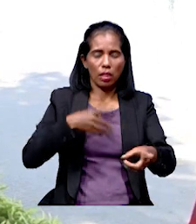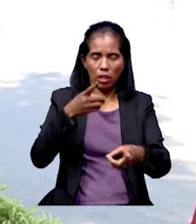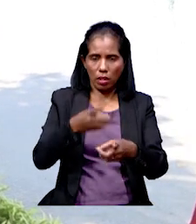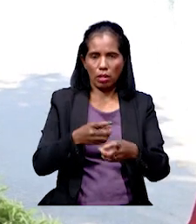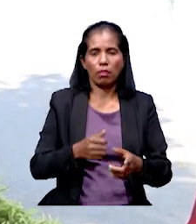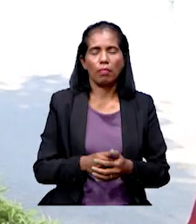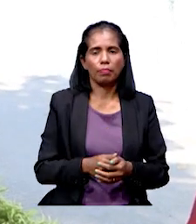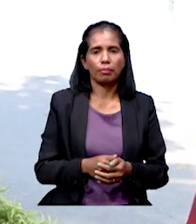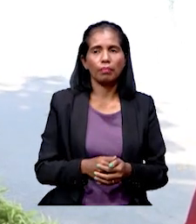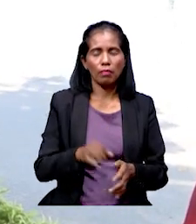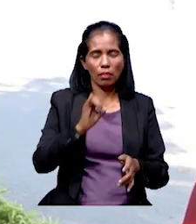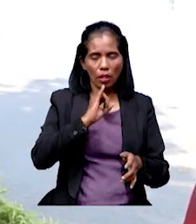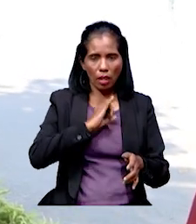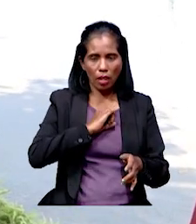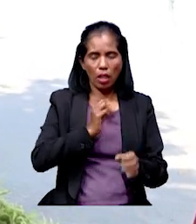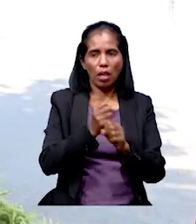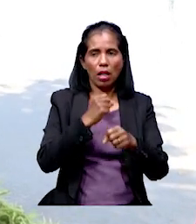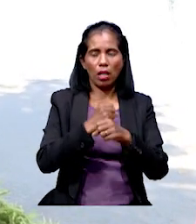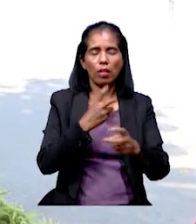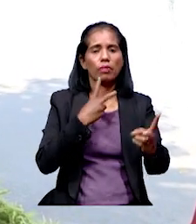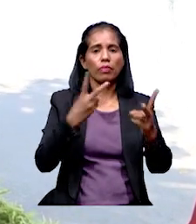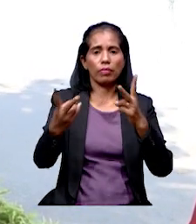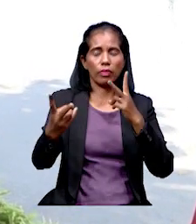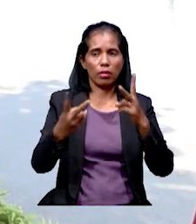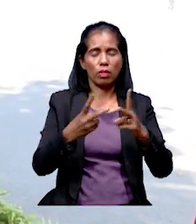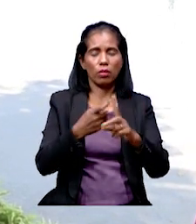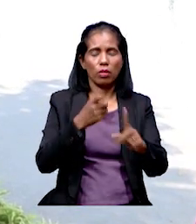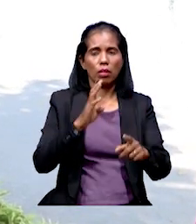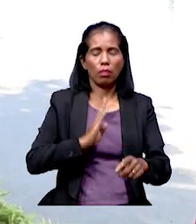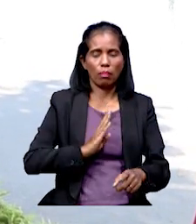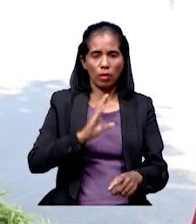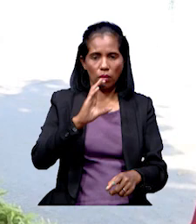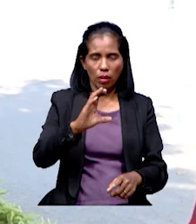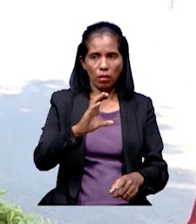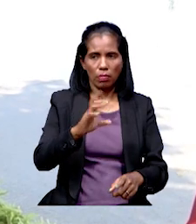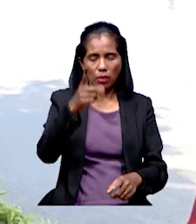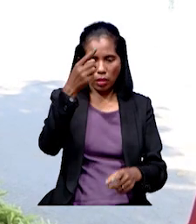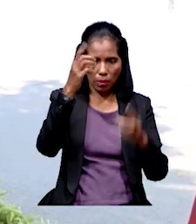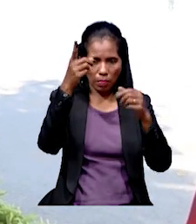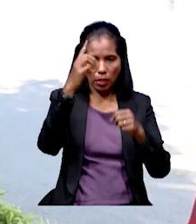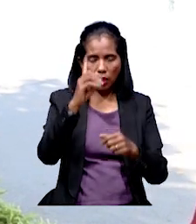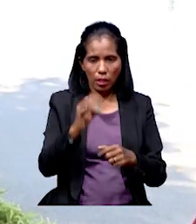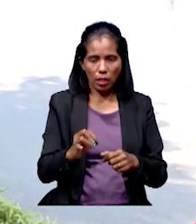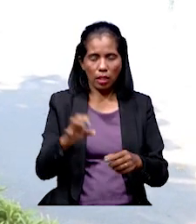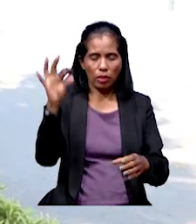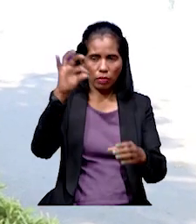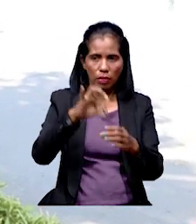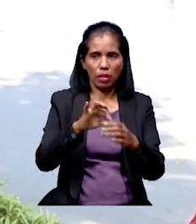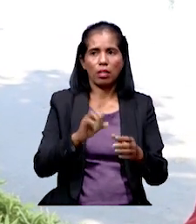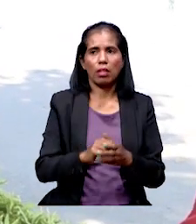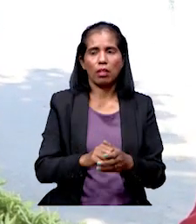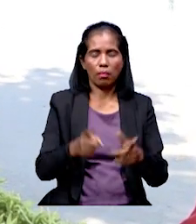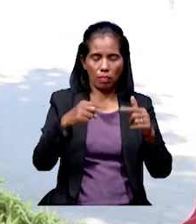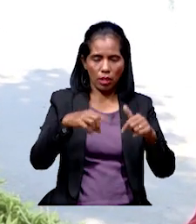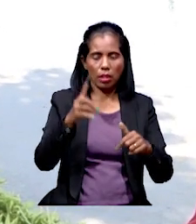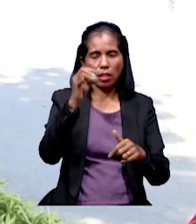hau ao halo viagem husi baukau mai dili at halo votus com certeza que mai